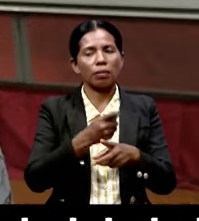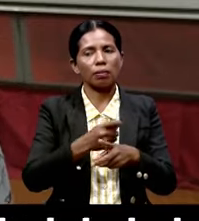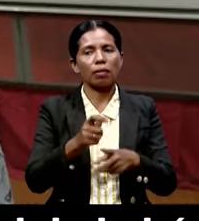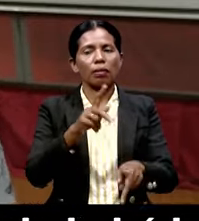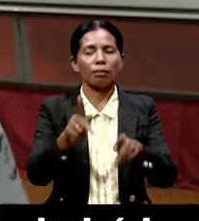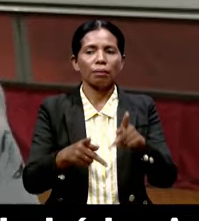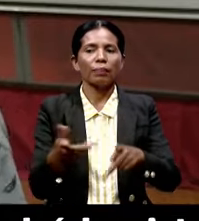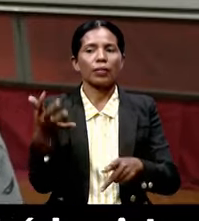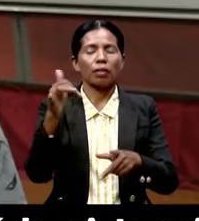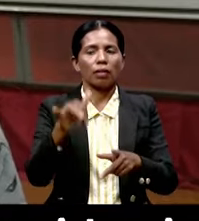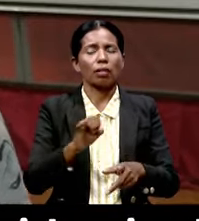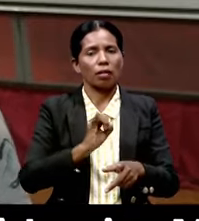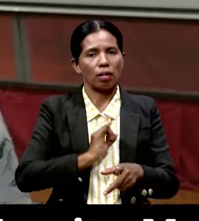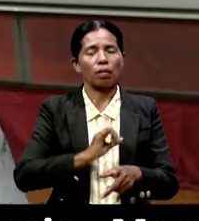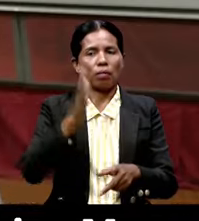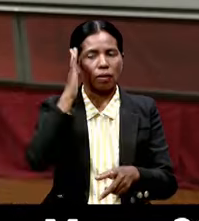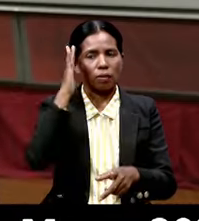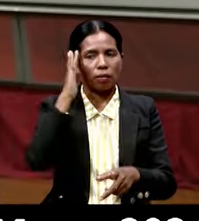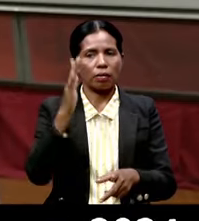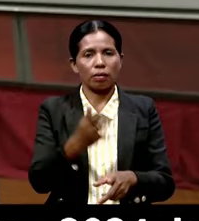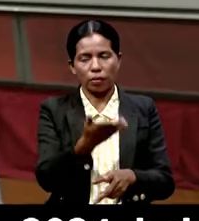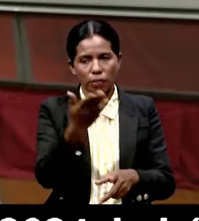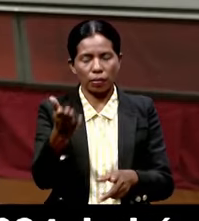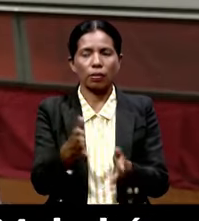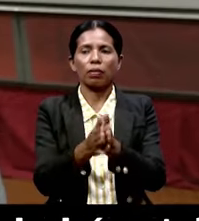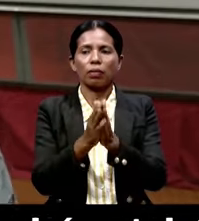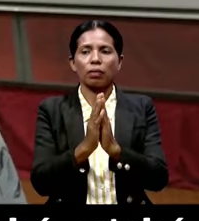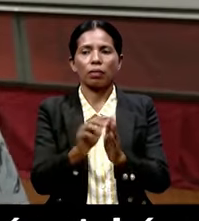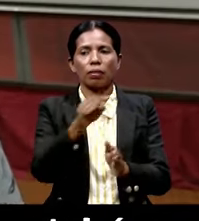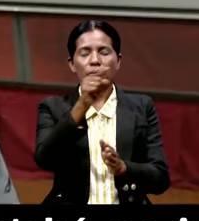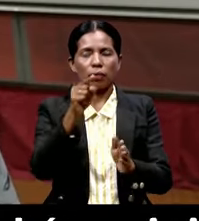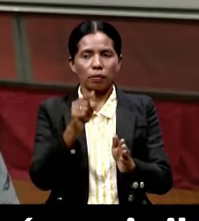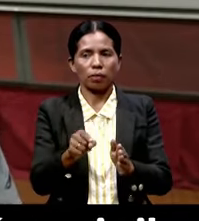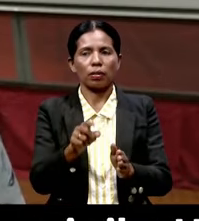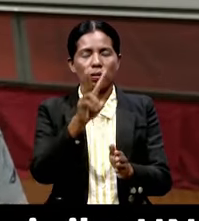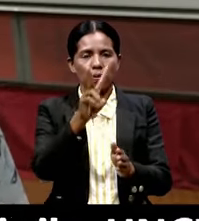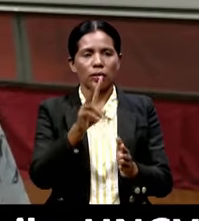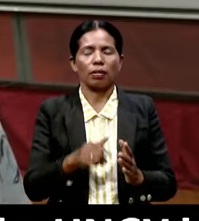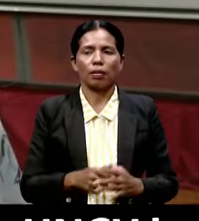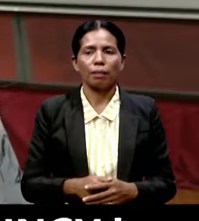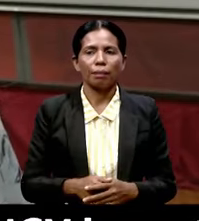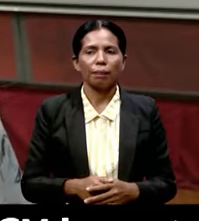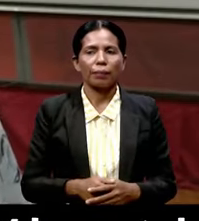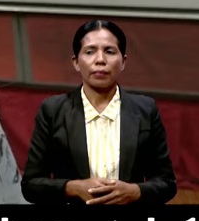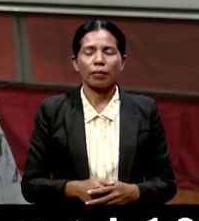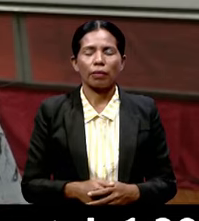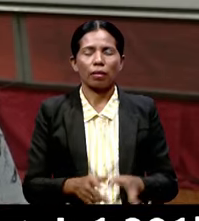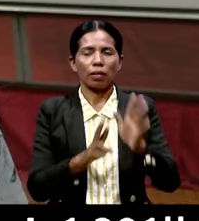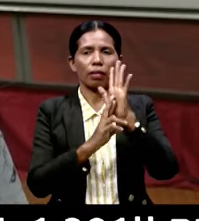e então how knowing anso hinto bot ne husu pergunta que dua ne nia relatório